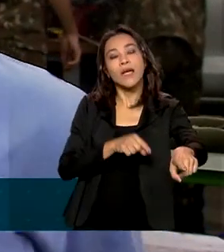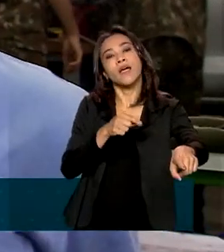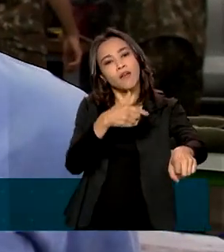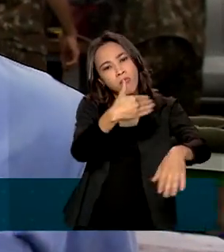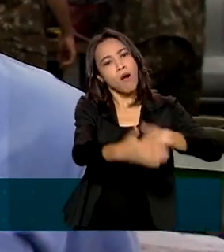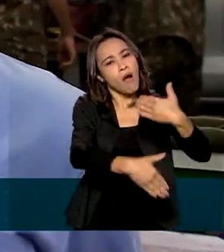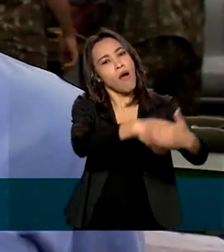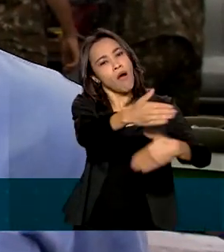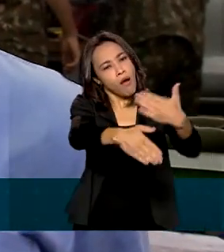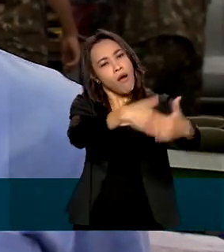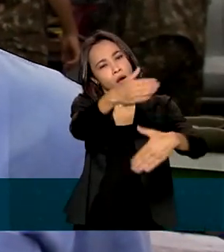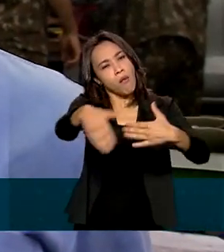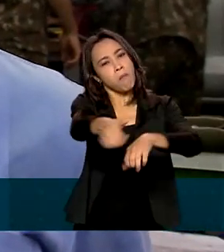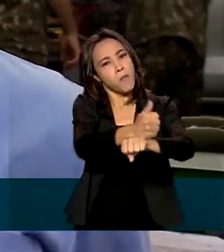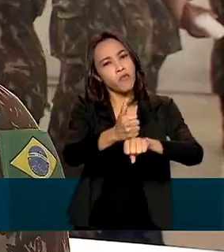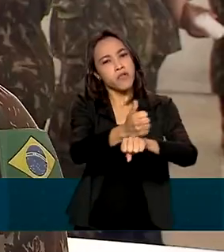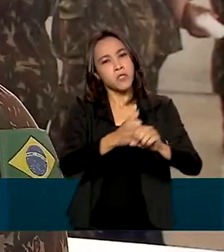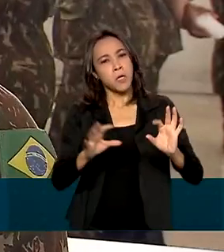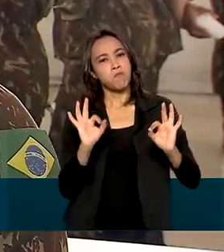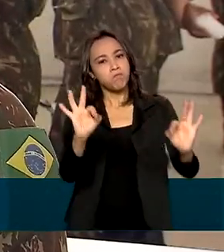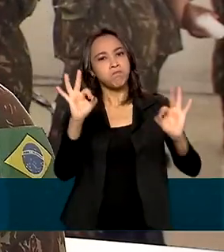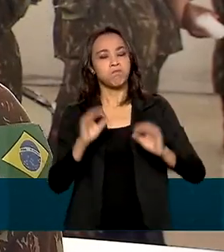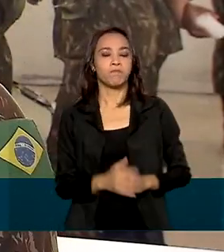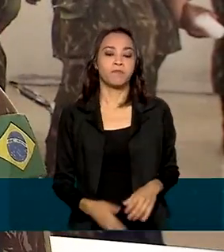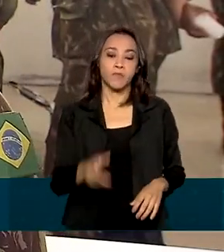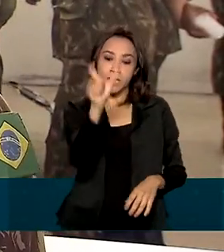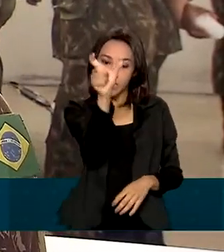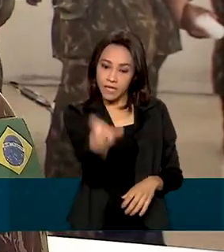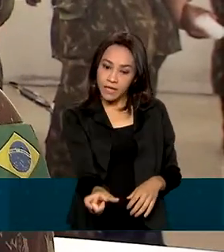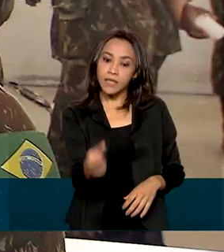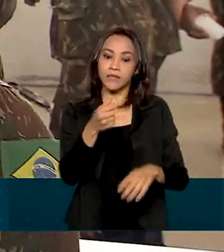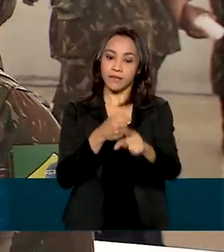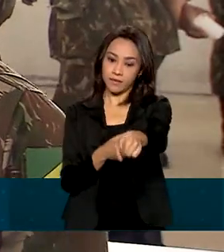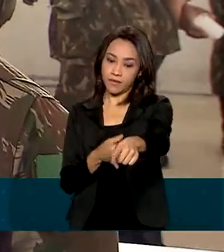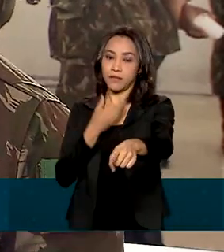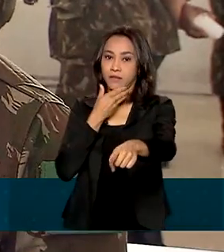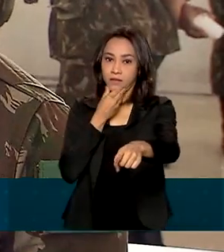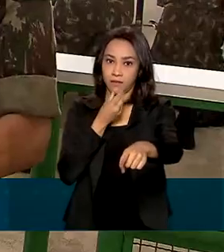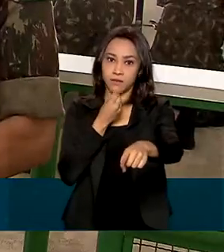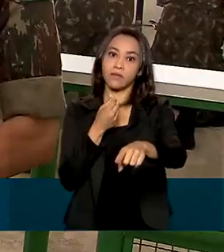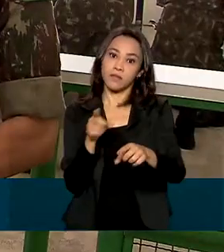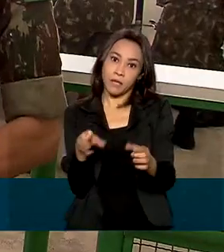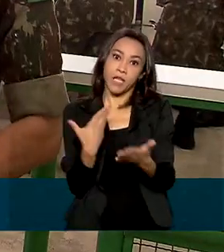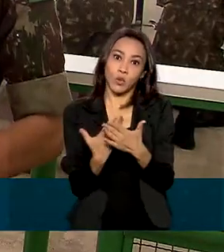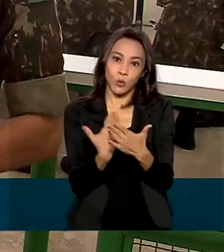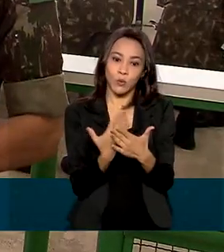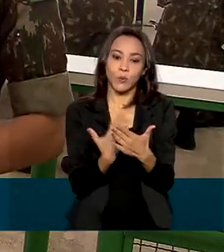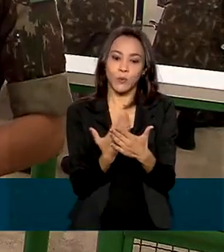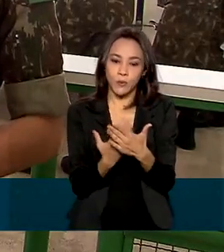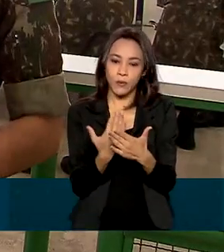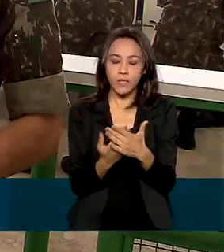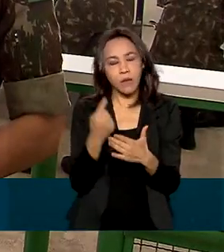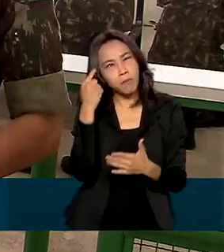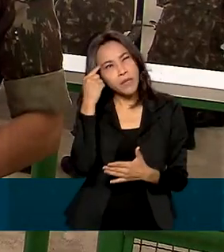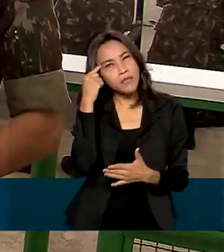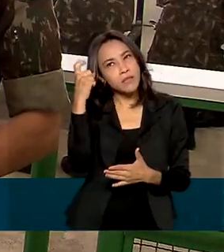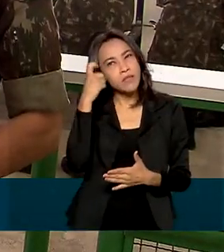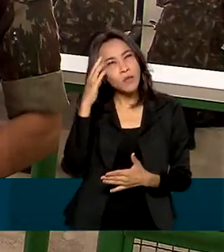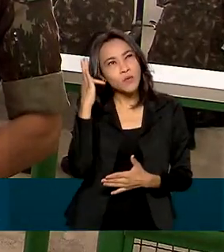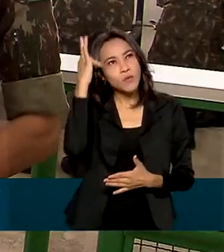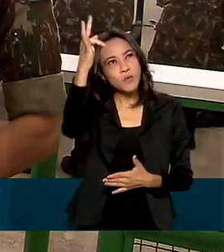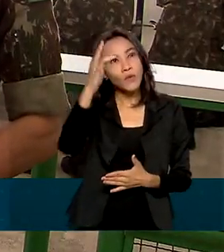lapidado e possa de fato se tornar um profissional completo o Recruta Augusto está no curso de hidráulica já de olho no futuro